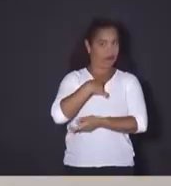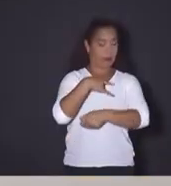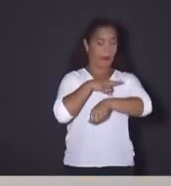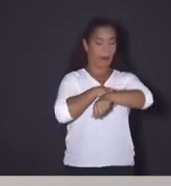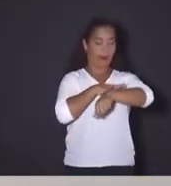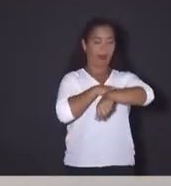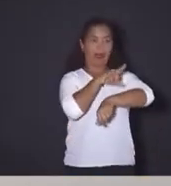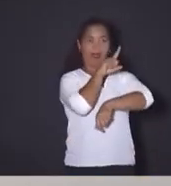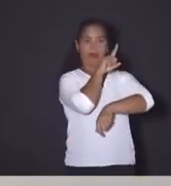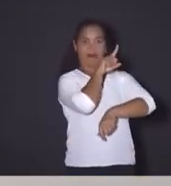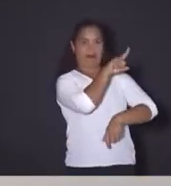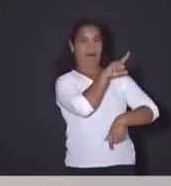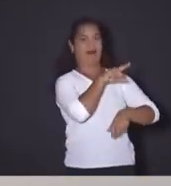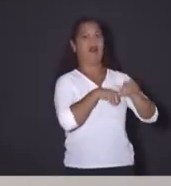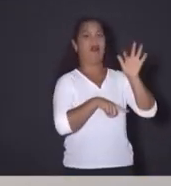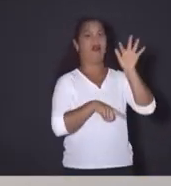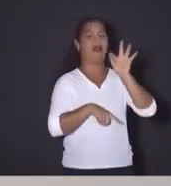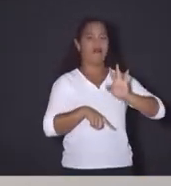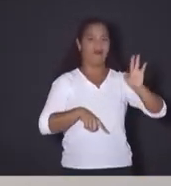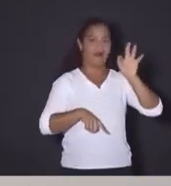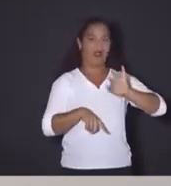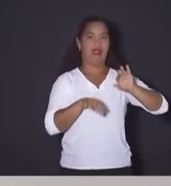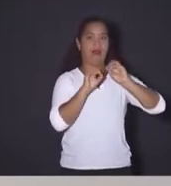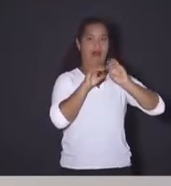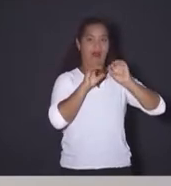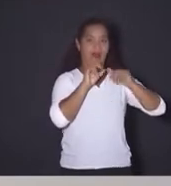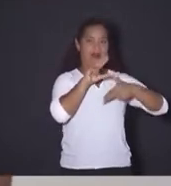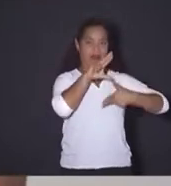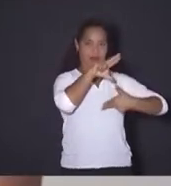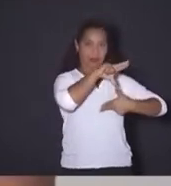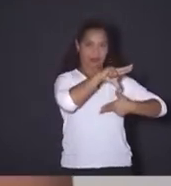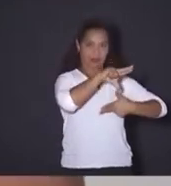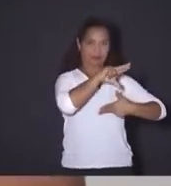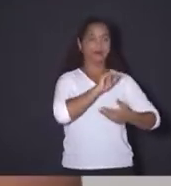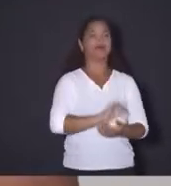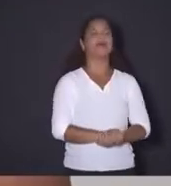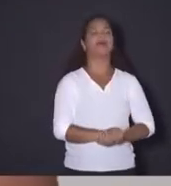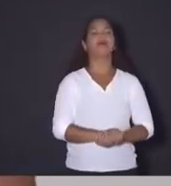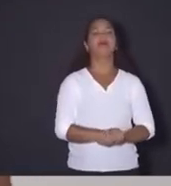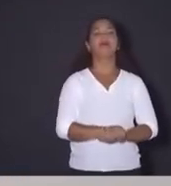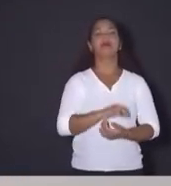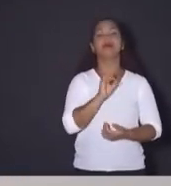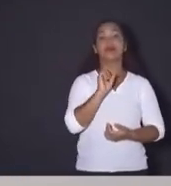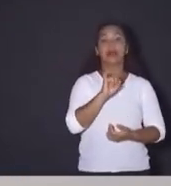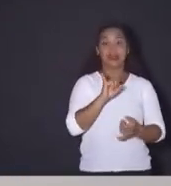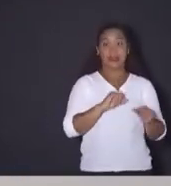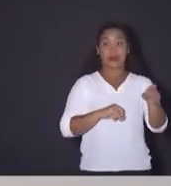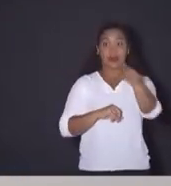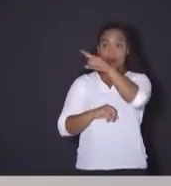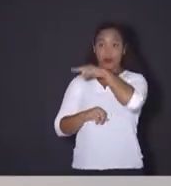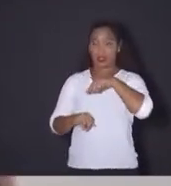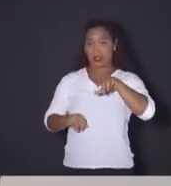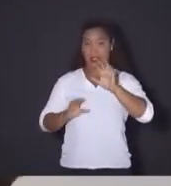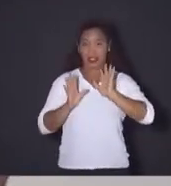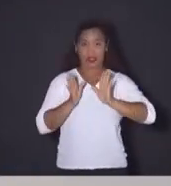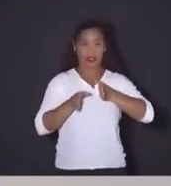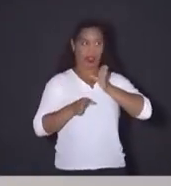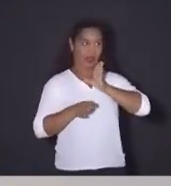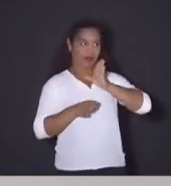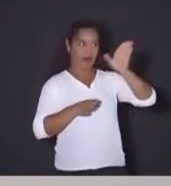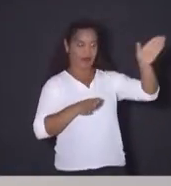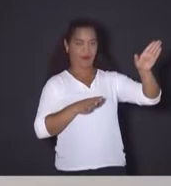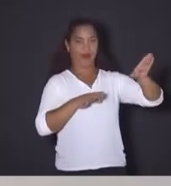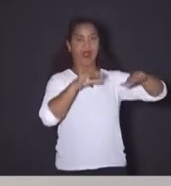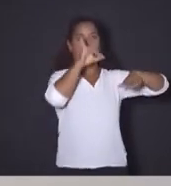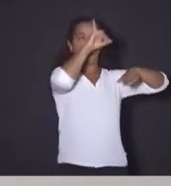da uff boba né então é pra quem tem a oportunidade de estar lá né não primeiro andar da faculdade